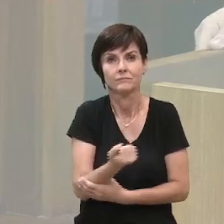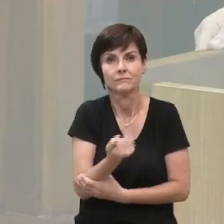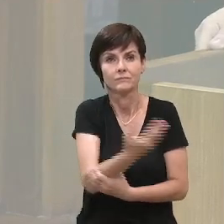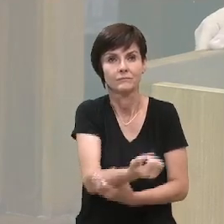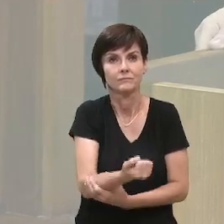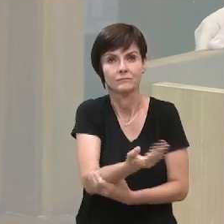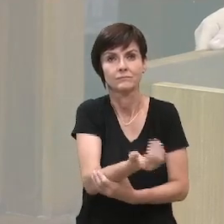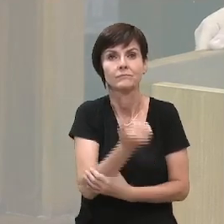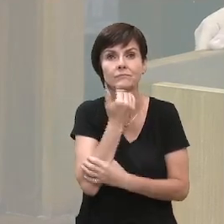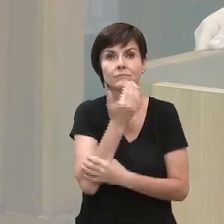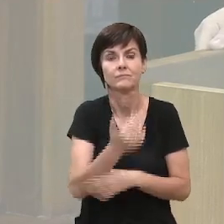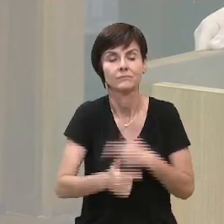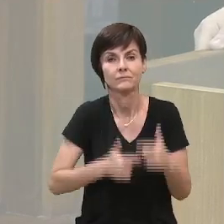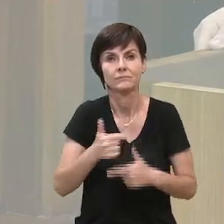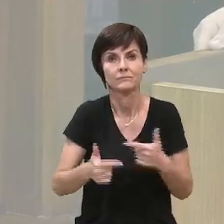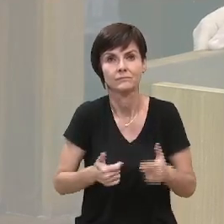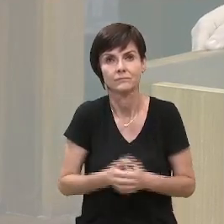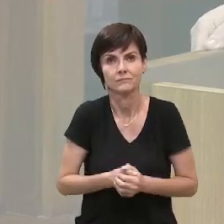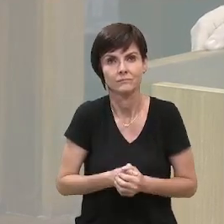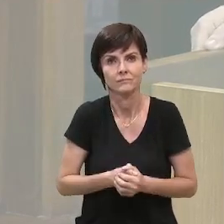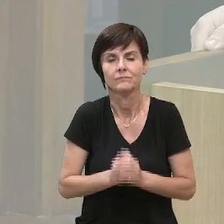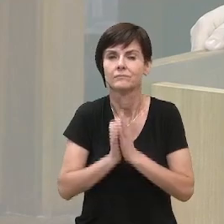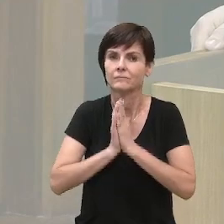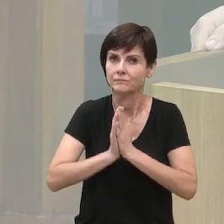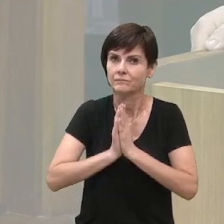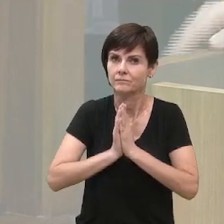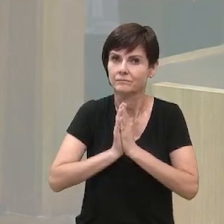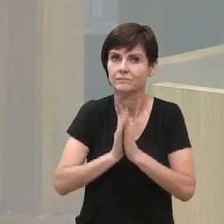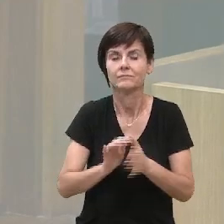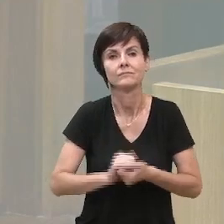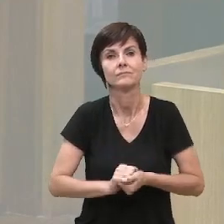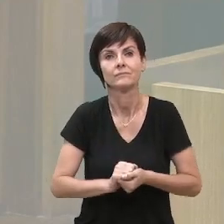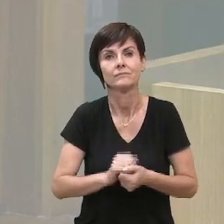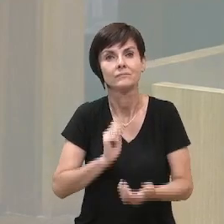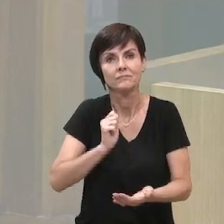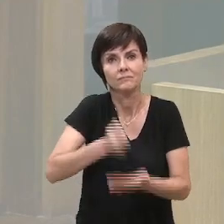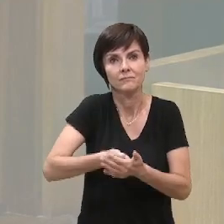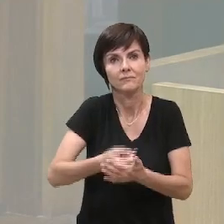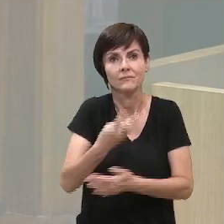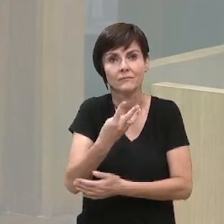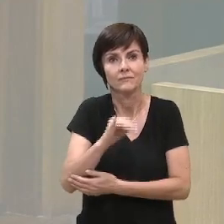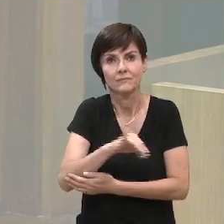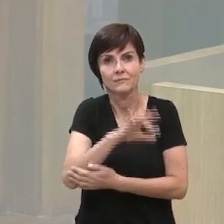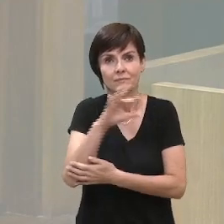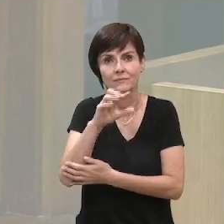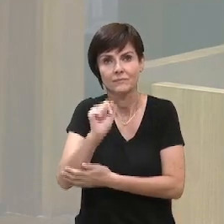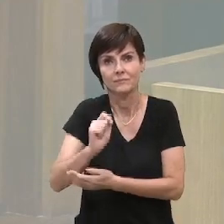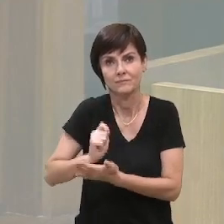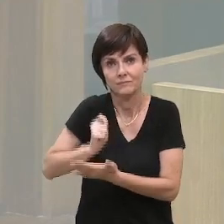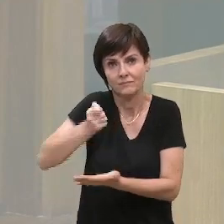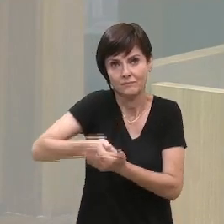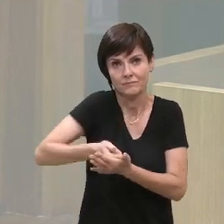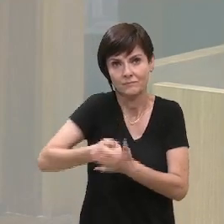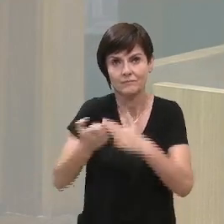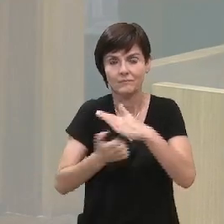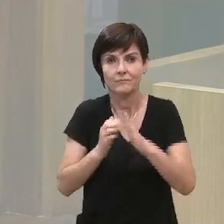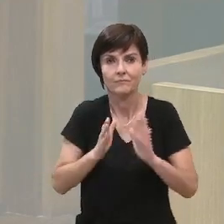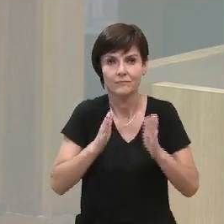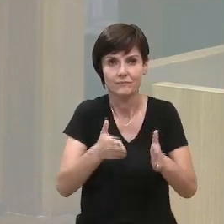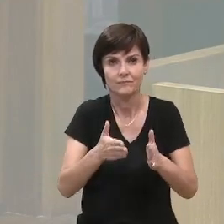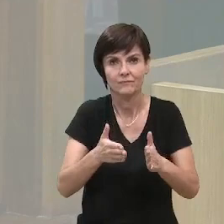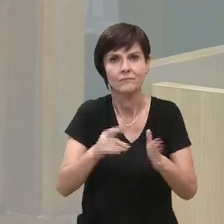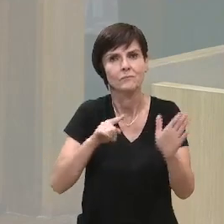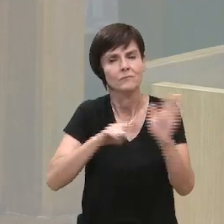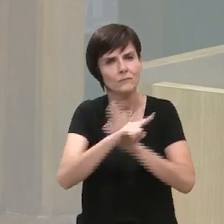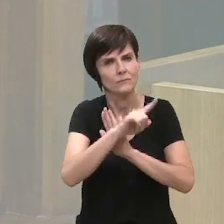conta do que fazem. Por favor. Aí vão cobrar 3 milhões de outorga. Vereador Zanquim, o senhor que é economista, se eu estiver